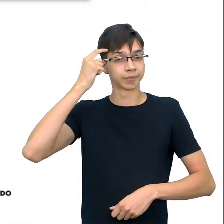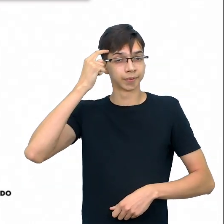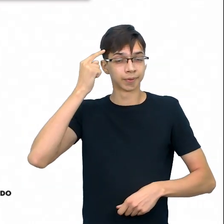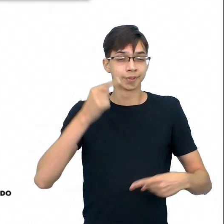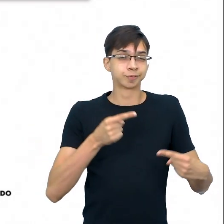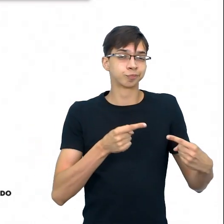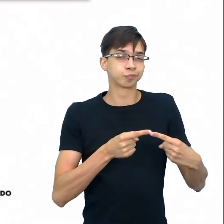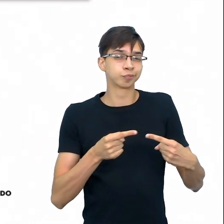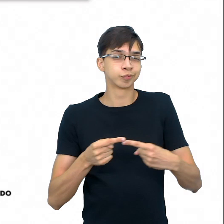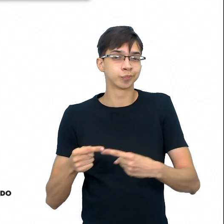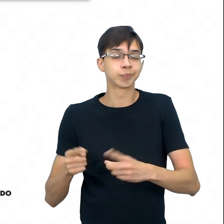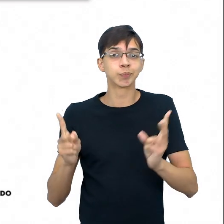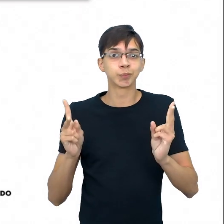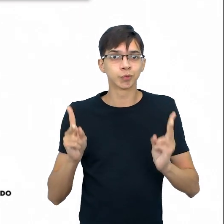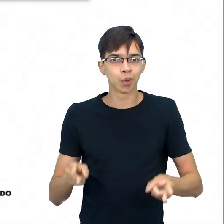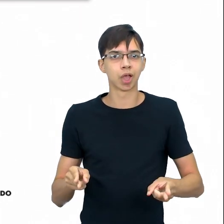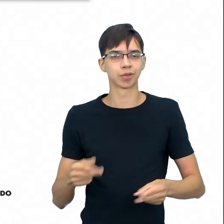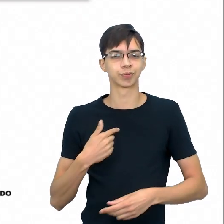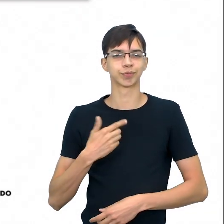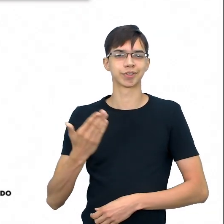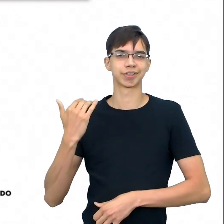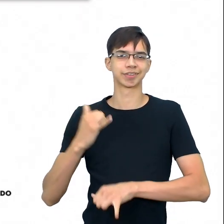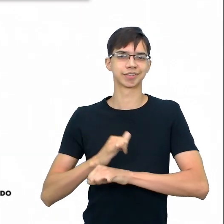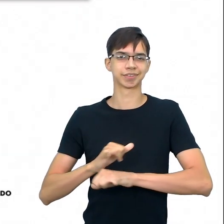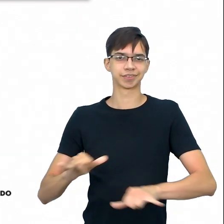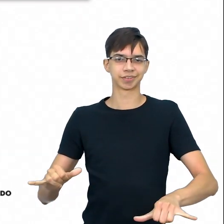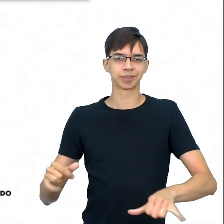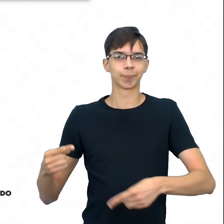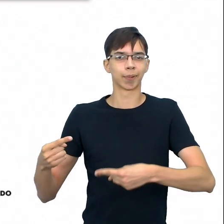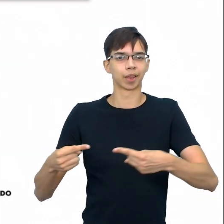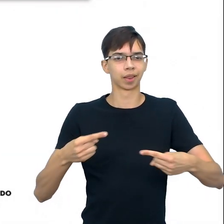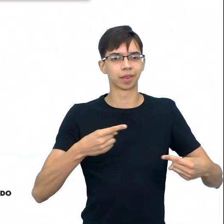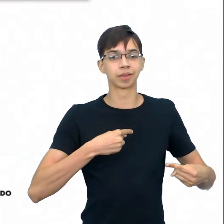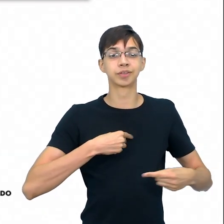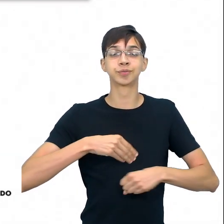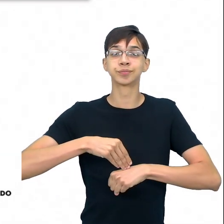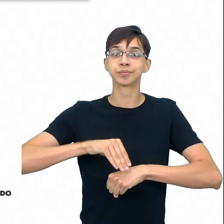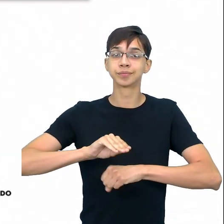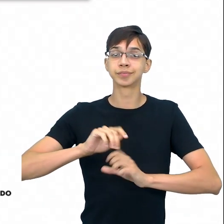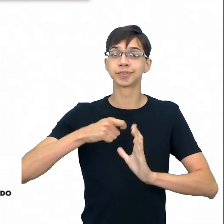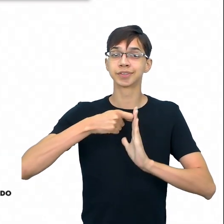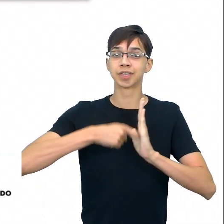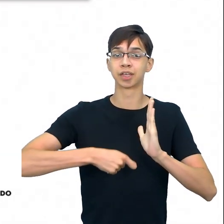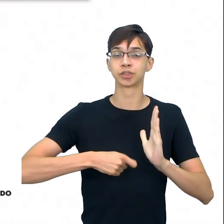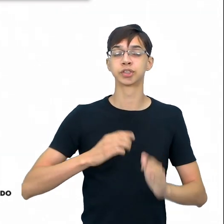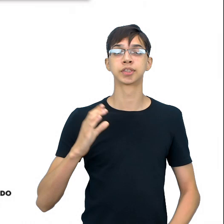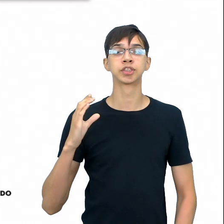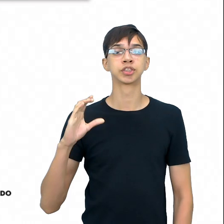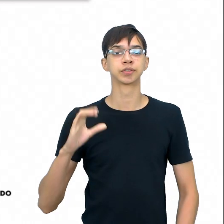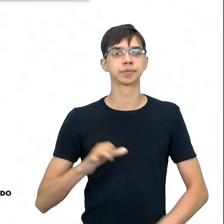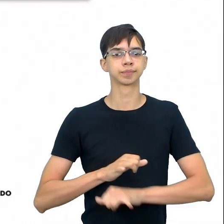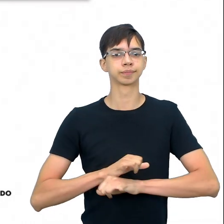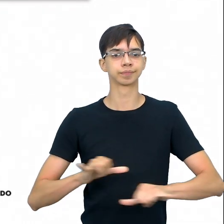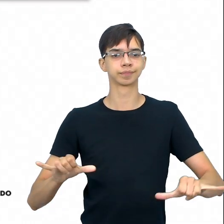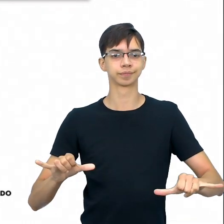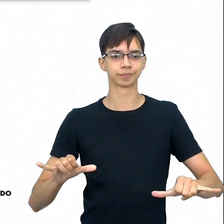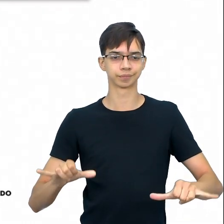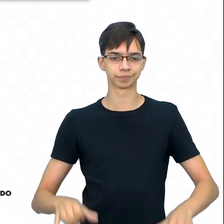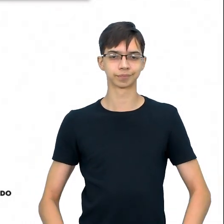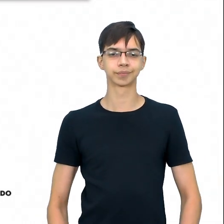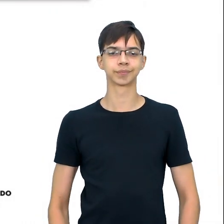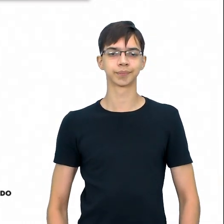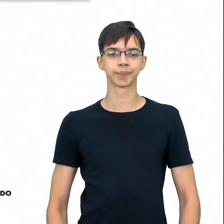discutimos anteriormente, eu deixo como sugestão a utilização de um texto de divulgação científica, né, da revista Ciência